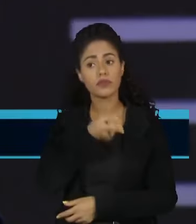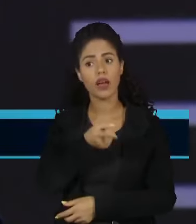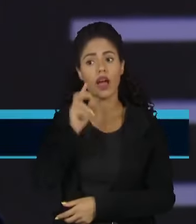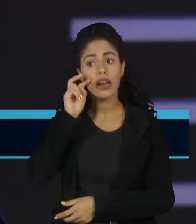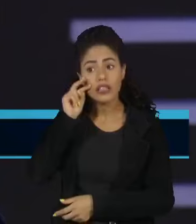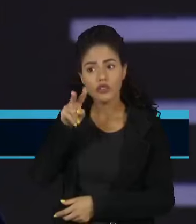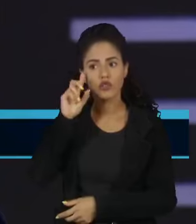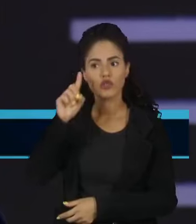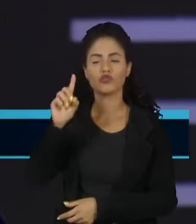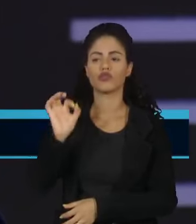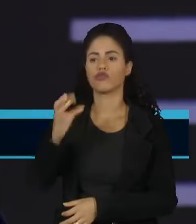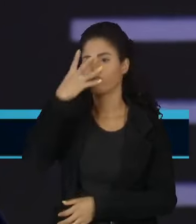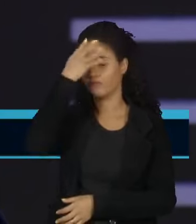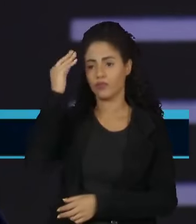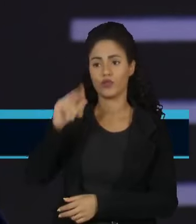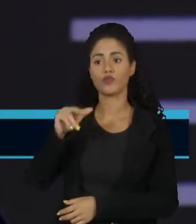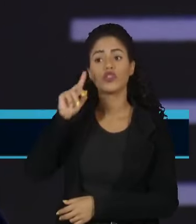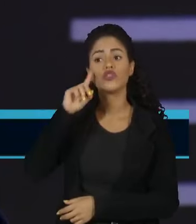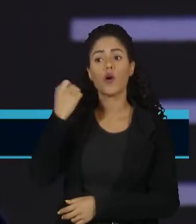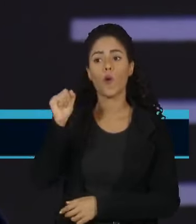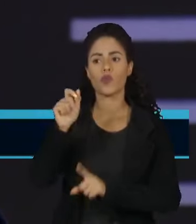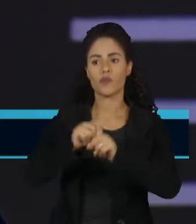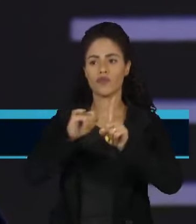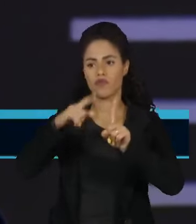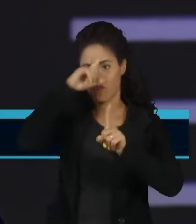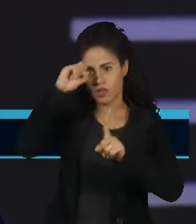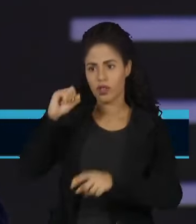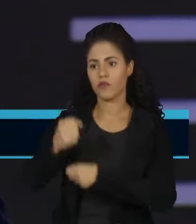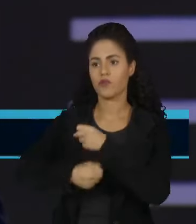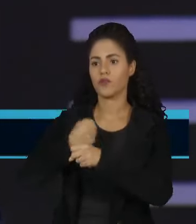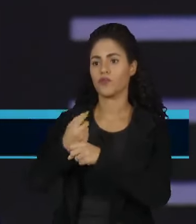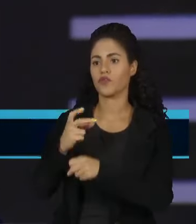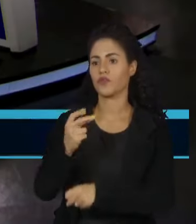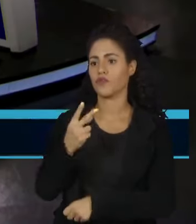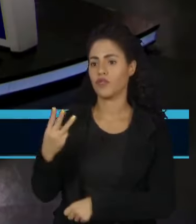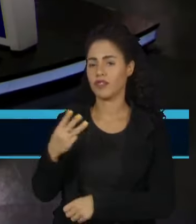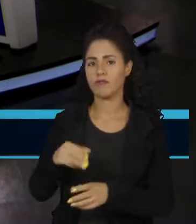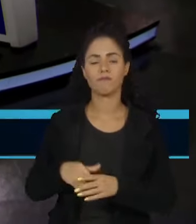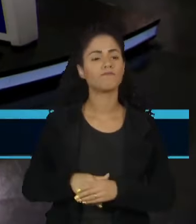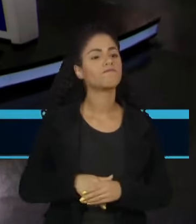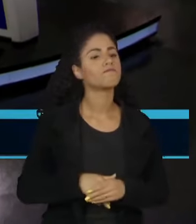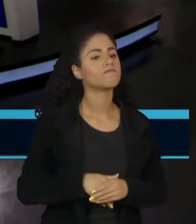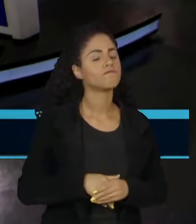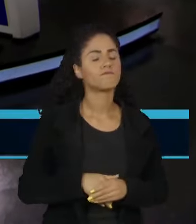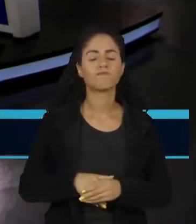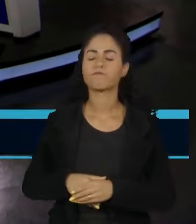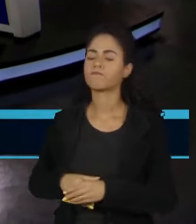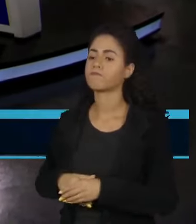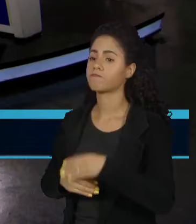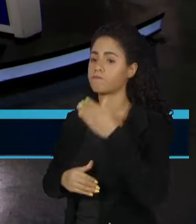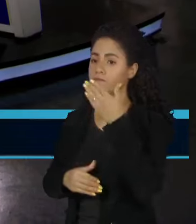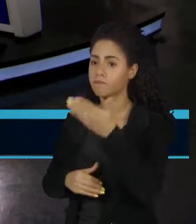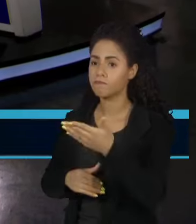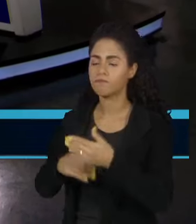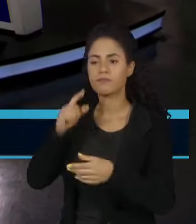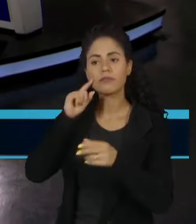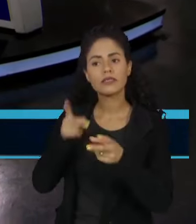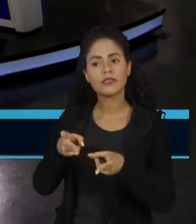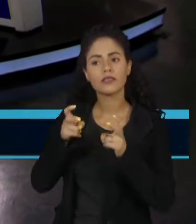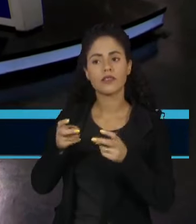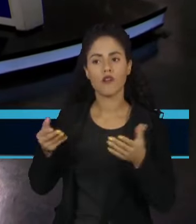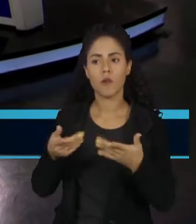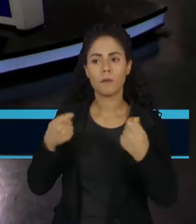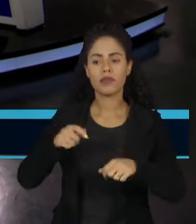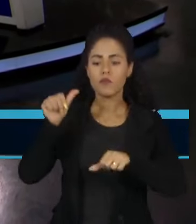gente não pode esquecer, né? Dia 8 de janeiro de 2023. Ju, você acha que essa tendência indica que nós precisamos